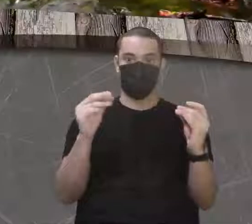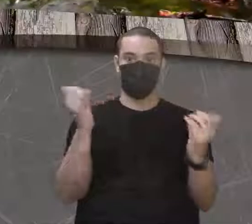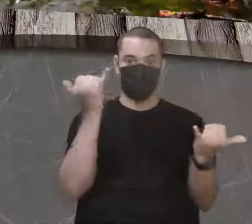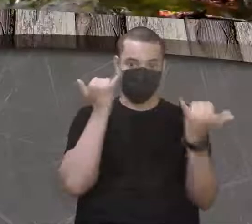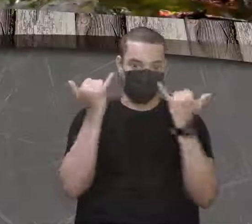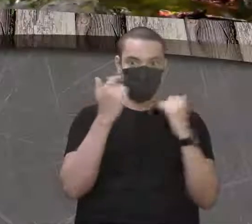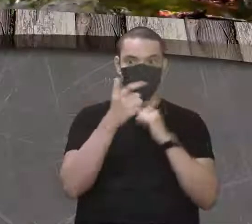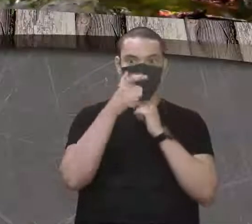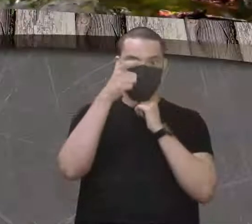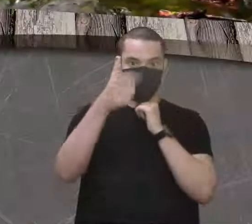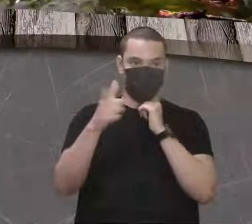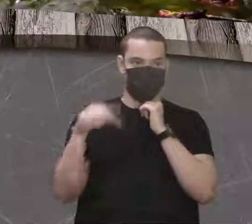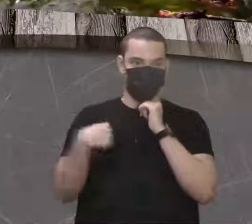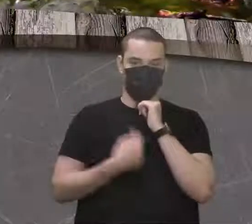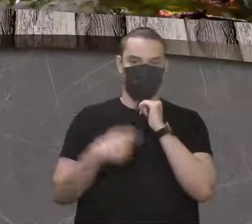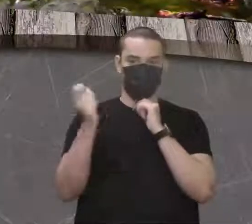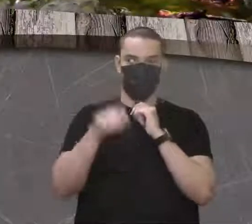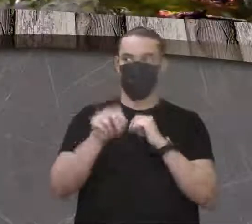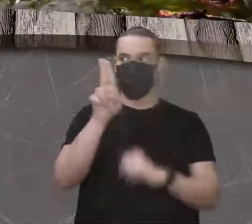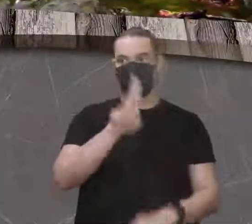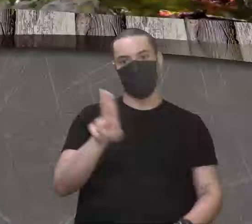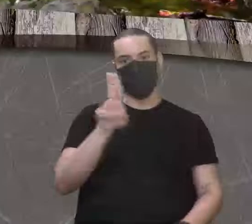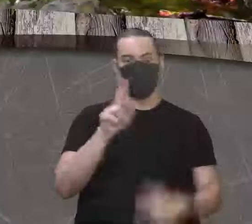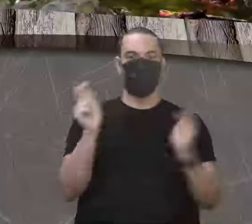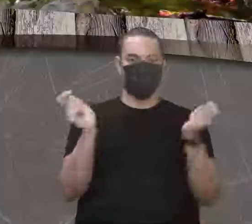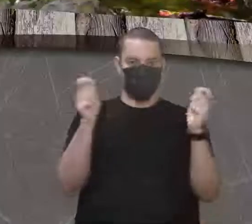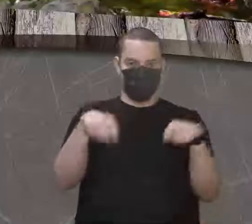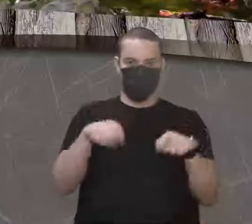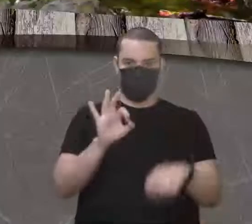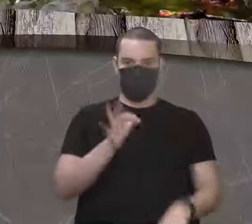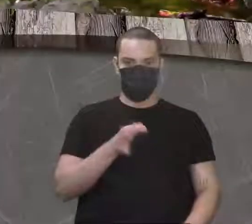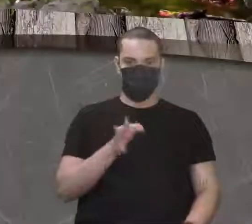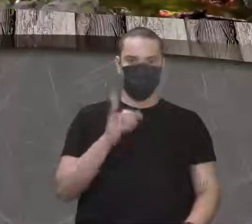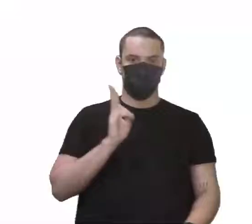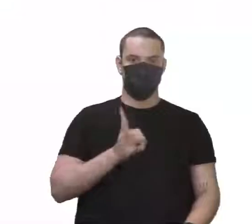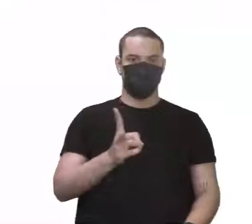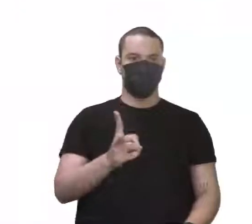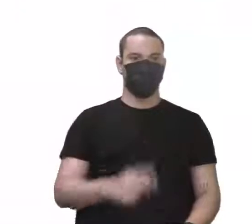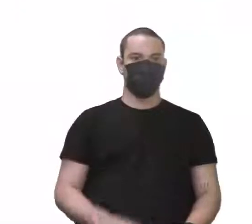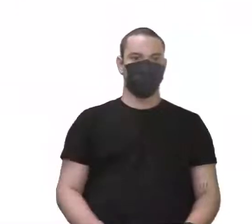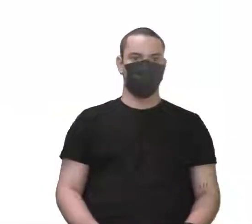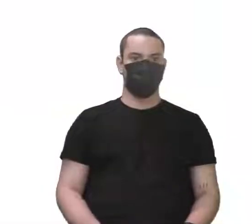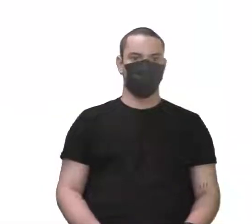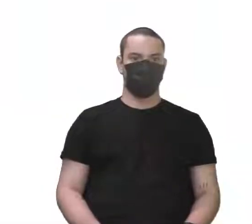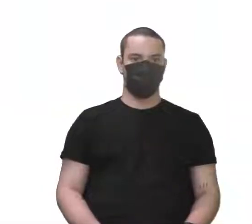informação interessante para a gente poder utilizar? Aí a gente utiliza, tá bom? Vamos seguindo?